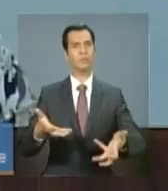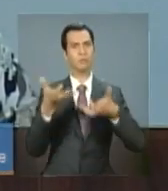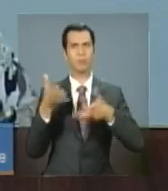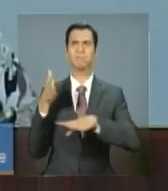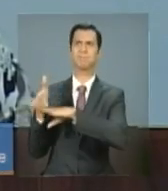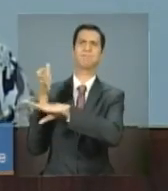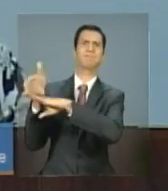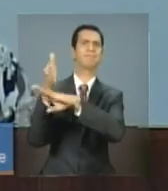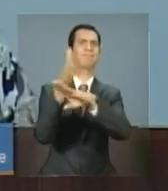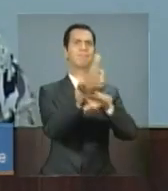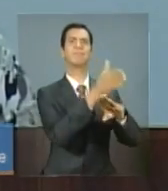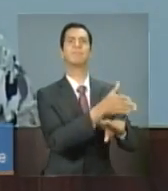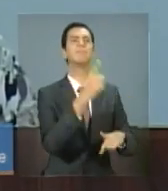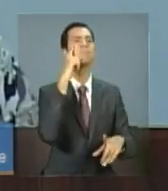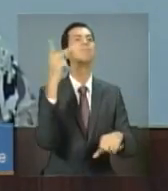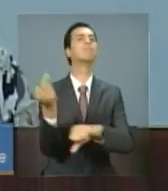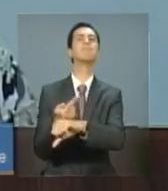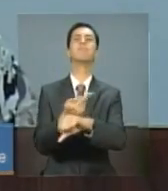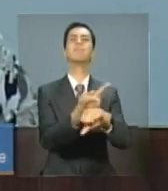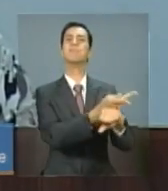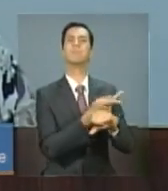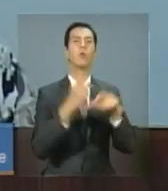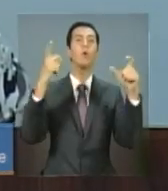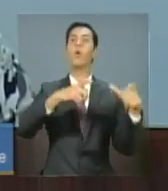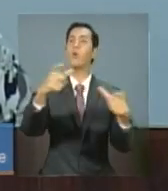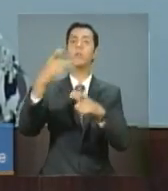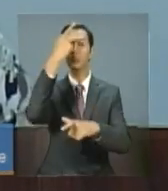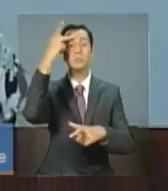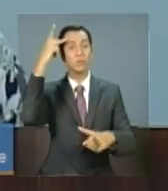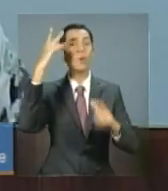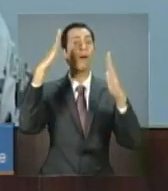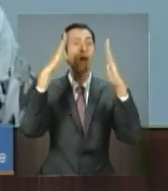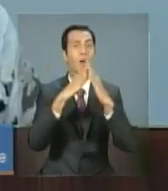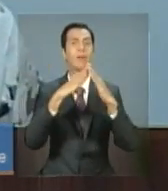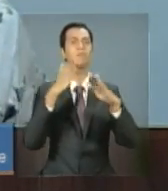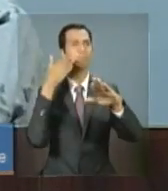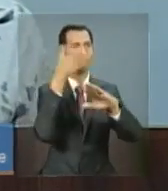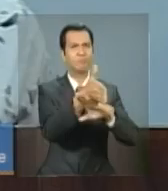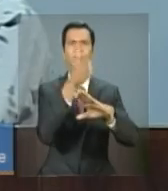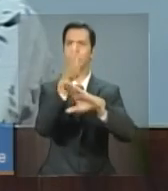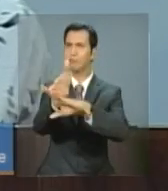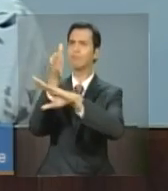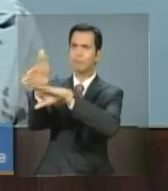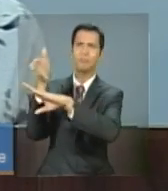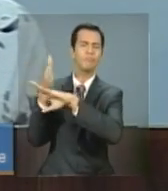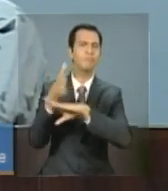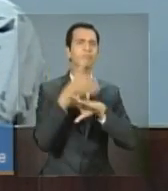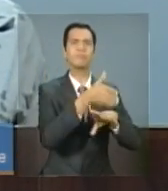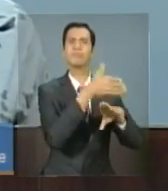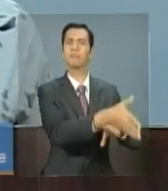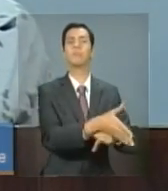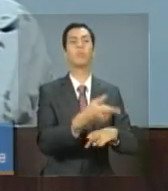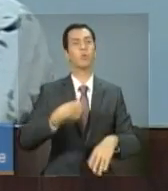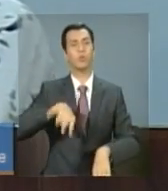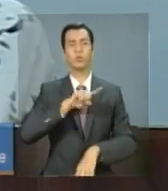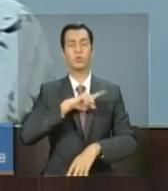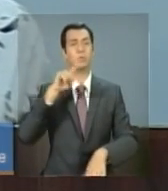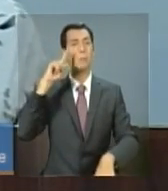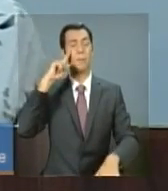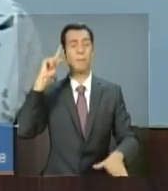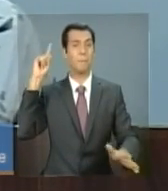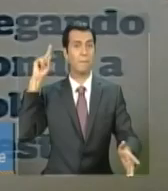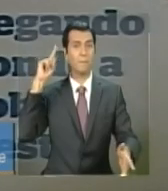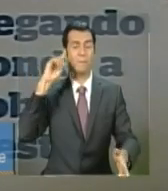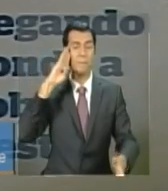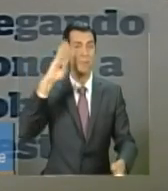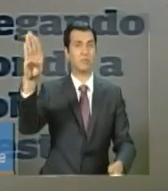de apoio, que precisa de ajuda, o Estado vai atrás da população em extrema pobreza. Então, o nosso conceito central é, não é mais o